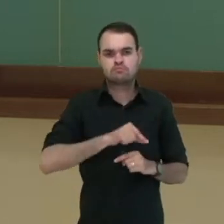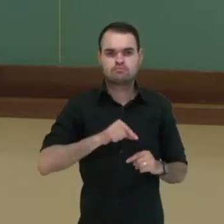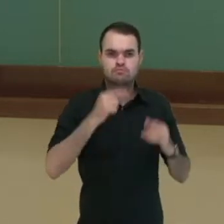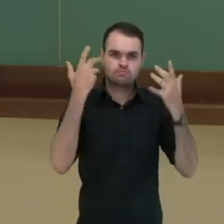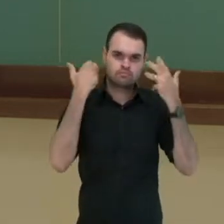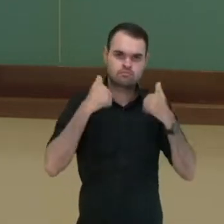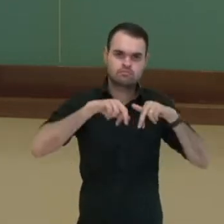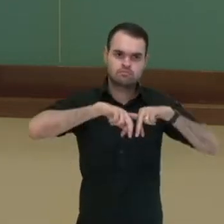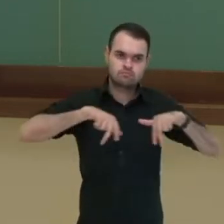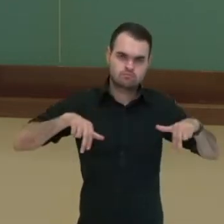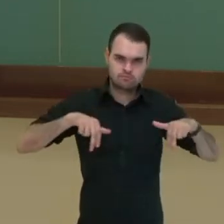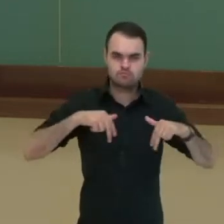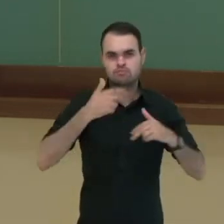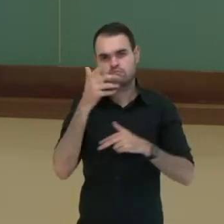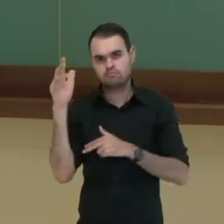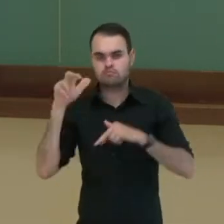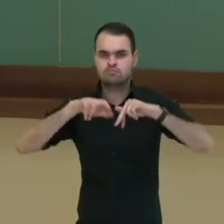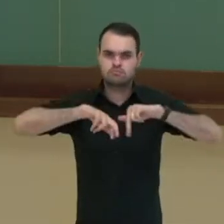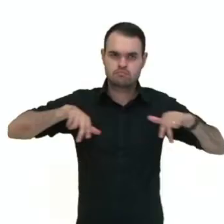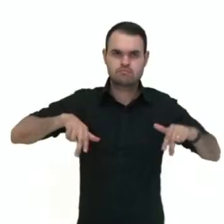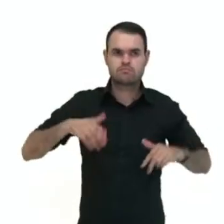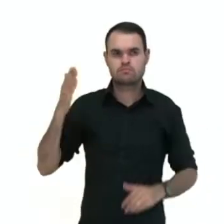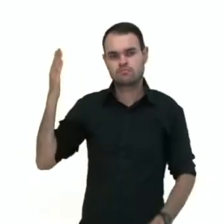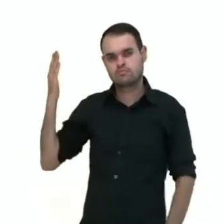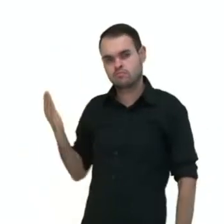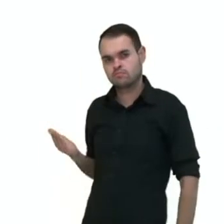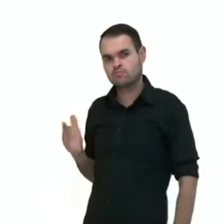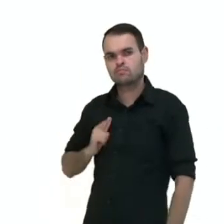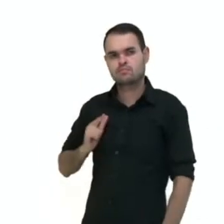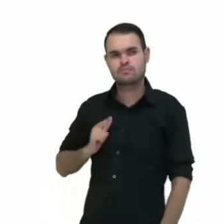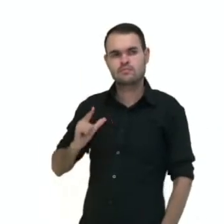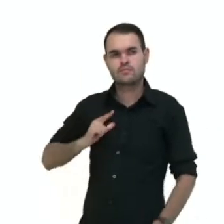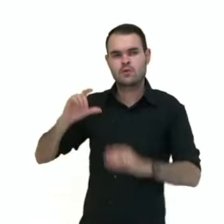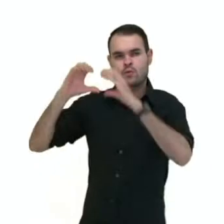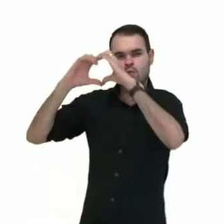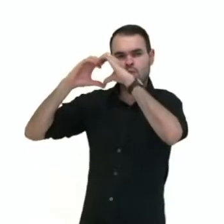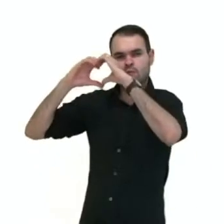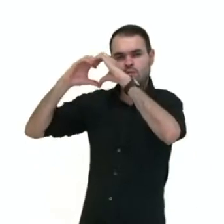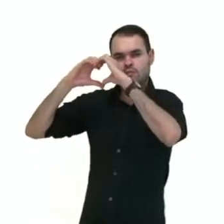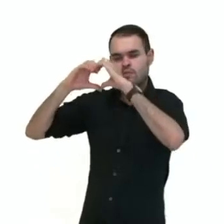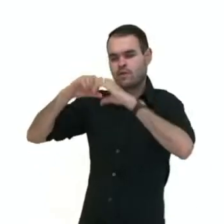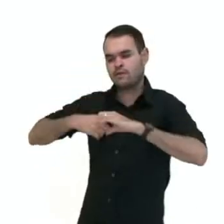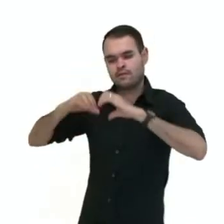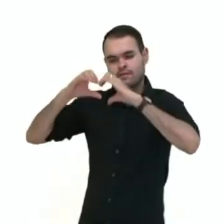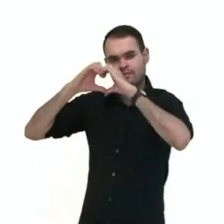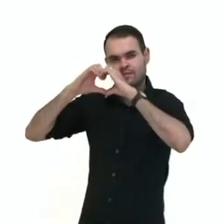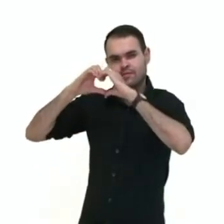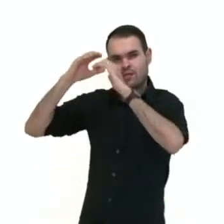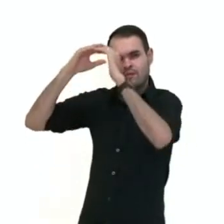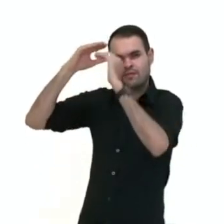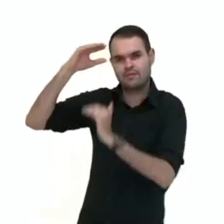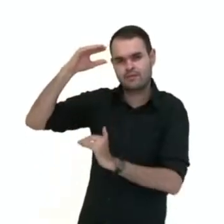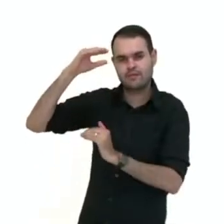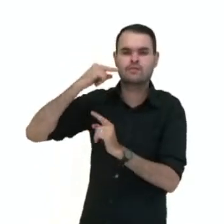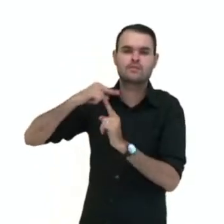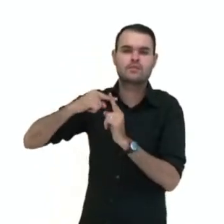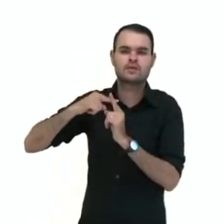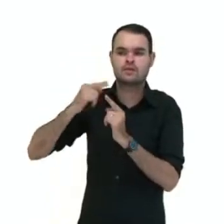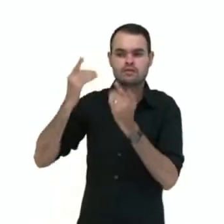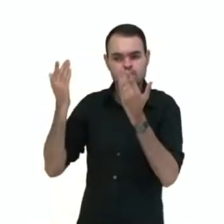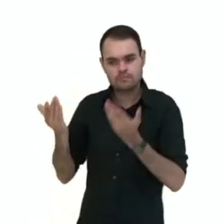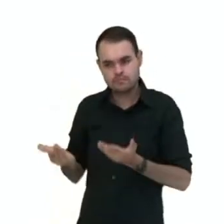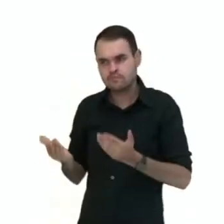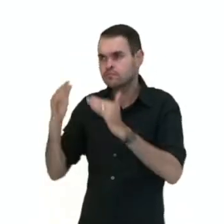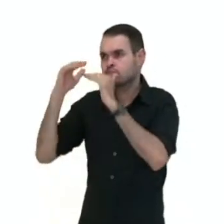E nós temos aqui então ele, né? Olha aqui que tem até um coraçãozinho. Eu amo taxonomia, né? Porque é ela então que cuida